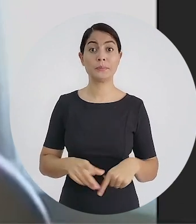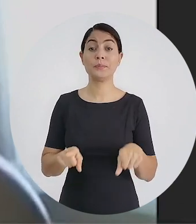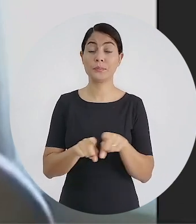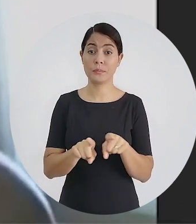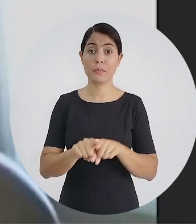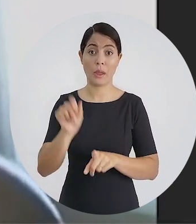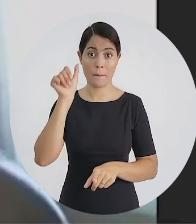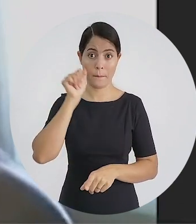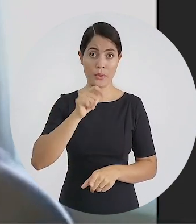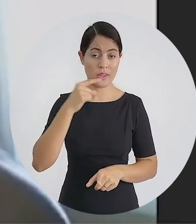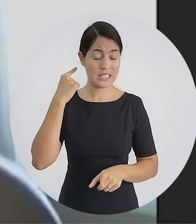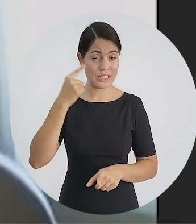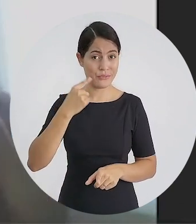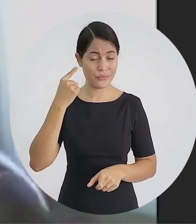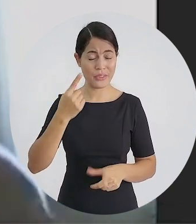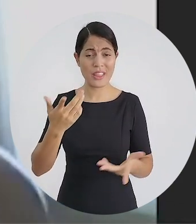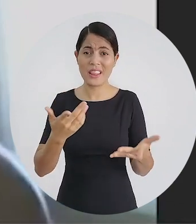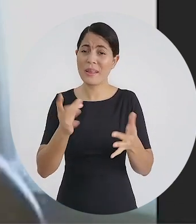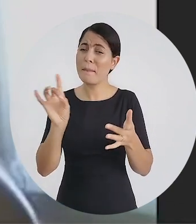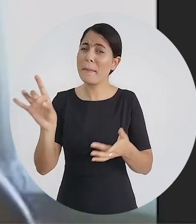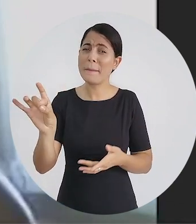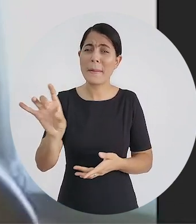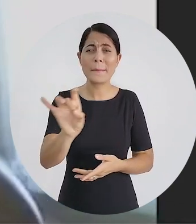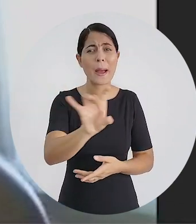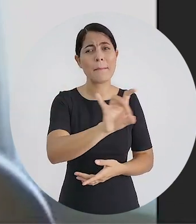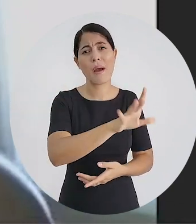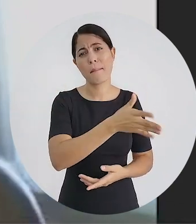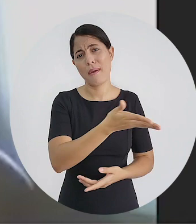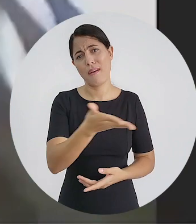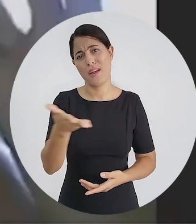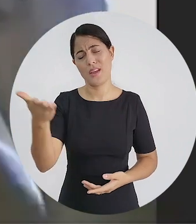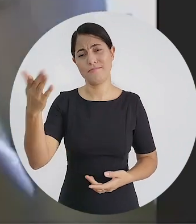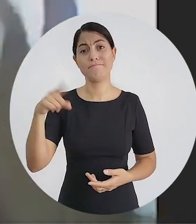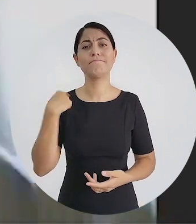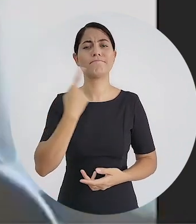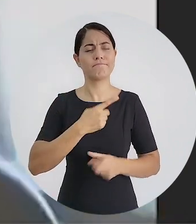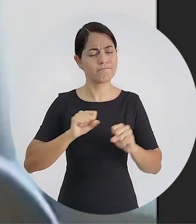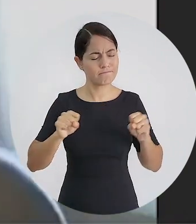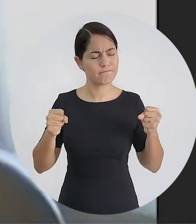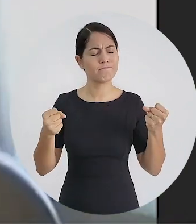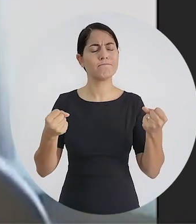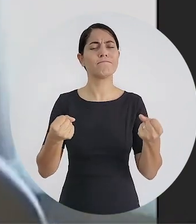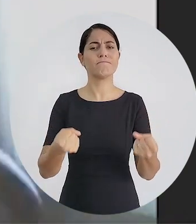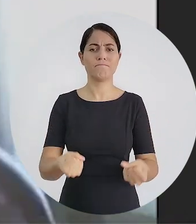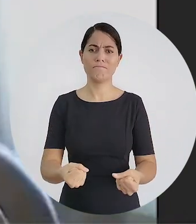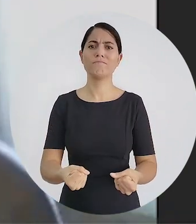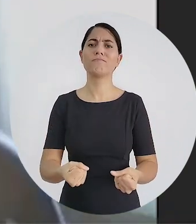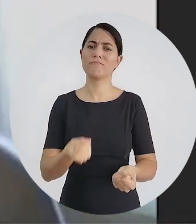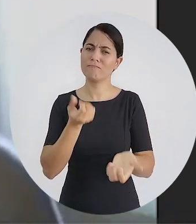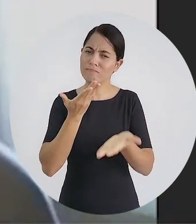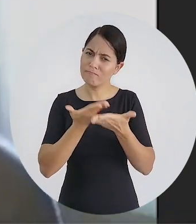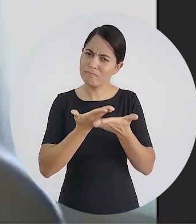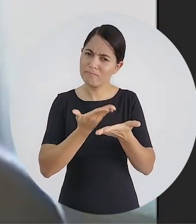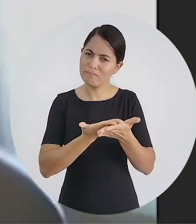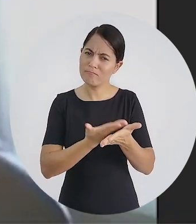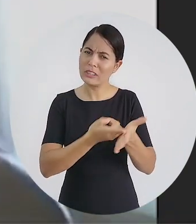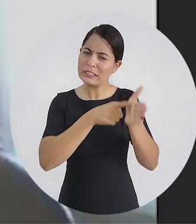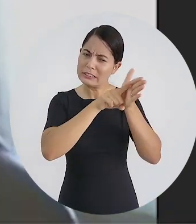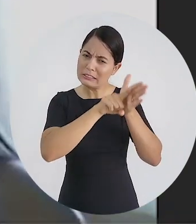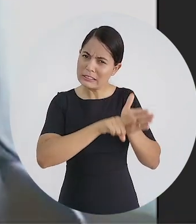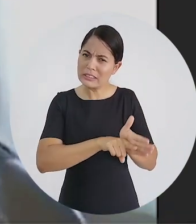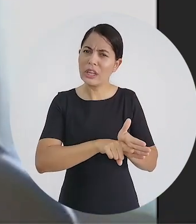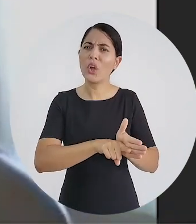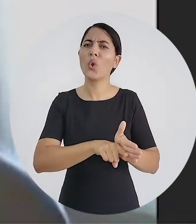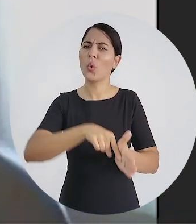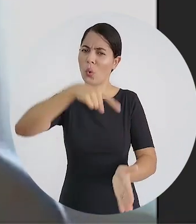Mulher Advogada, da BNCJ, de cada um de nós aqui, dedicando esse tempo e nosso compromisso. Eu sei que